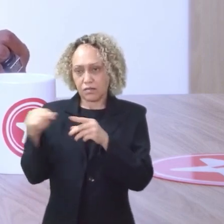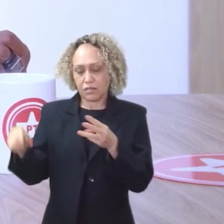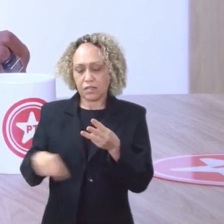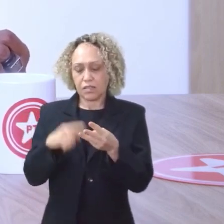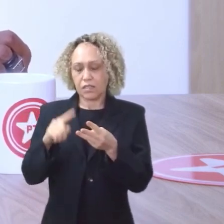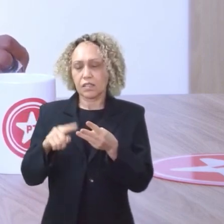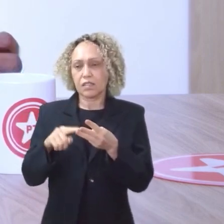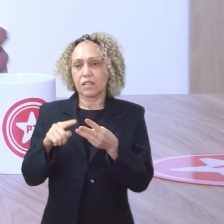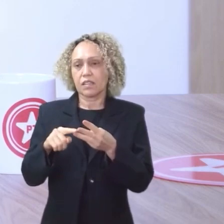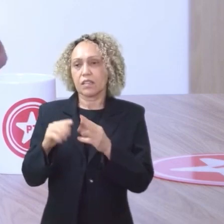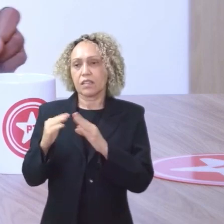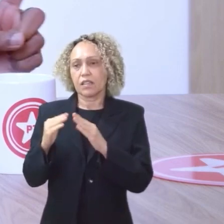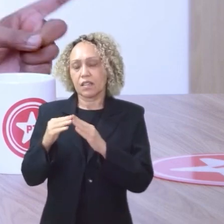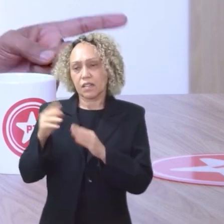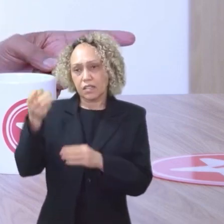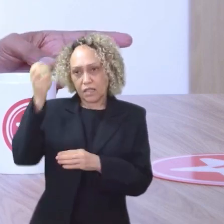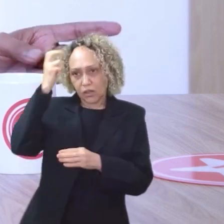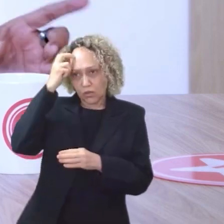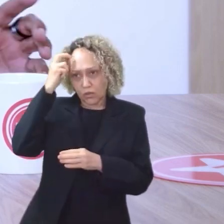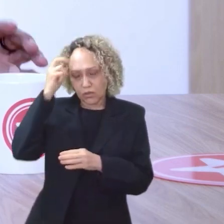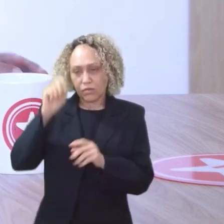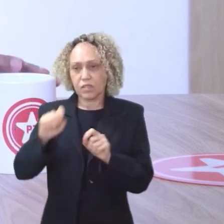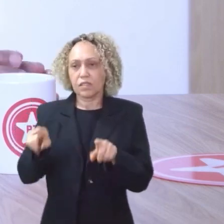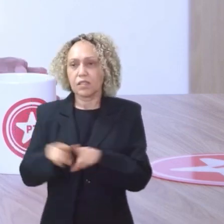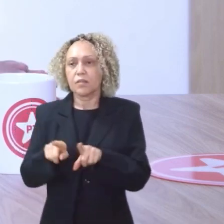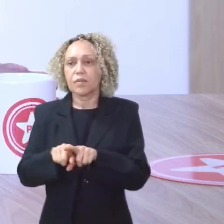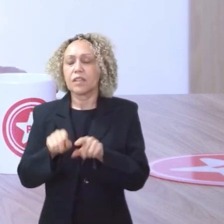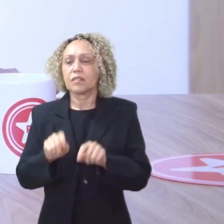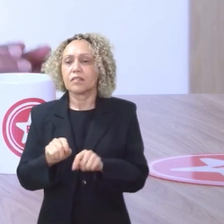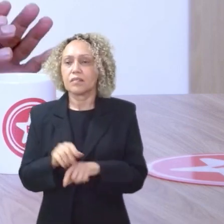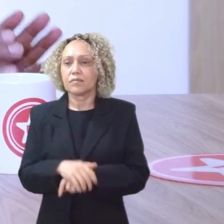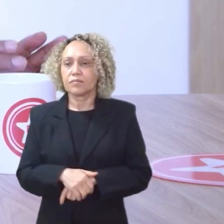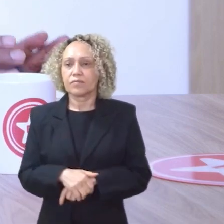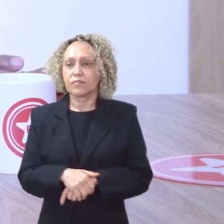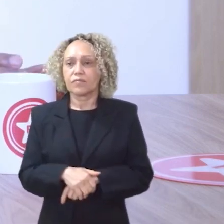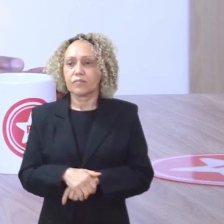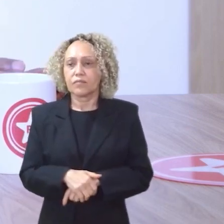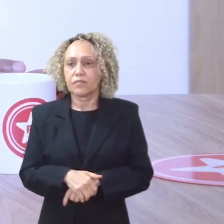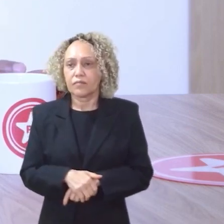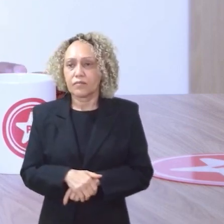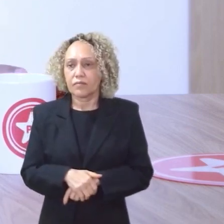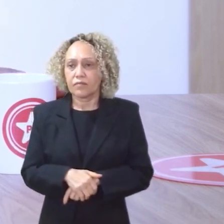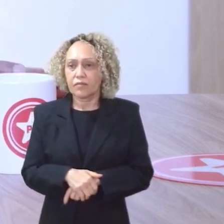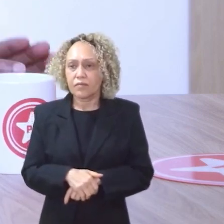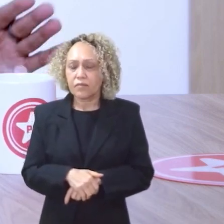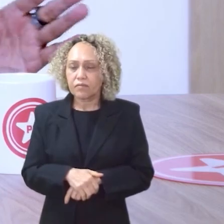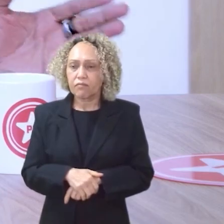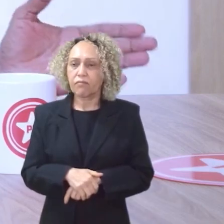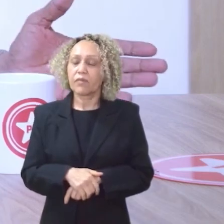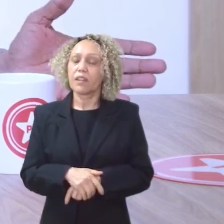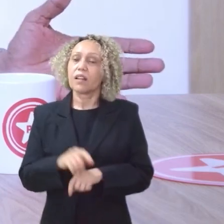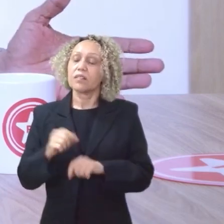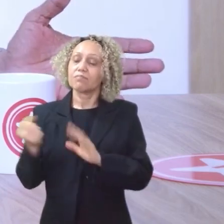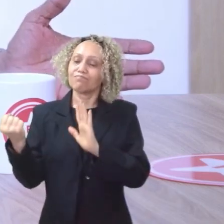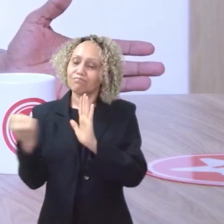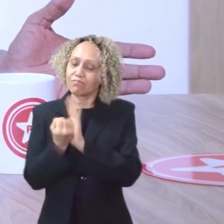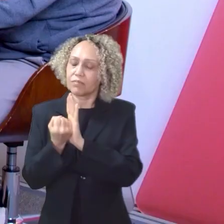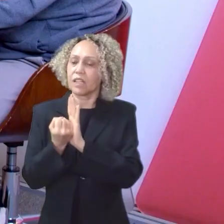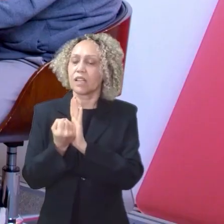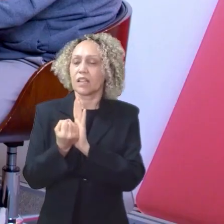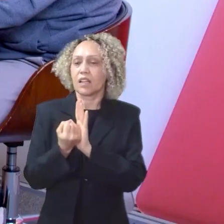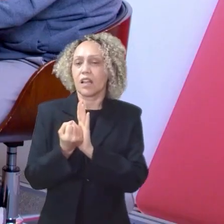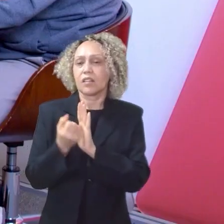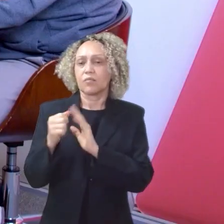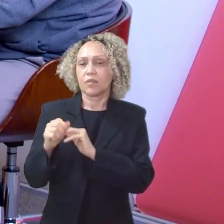museológico da Casa da Cultura, e o Caso Valongo, o Clédio das Docas, André Rebouças, que é tombado